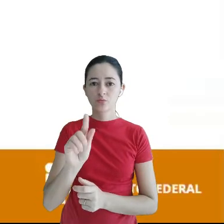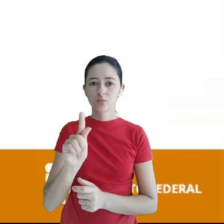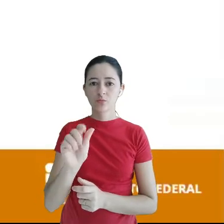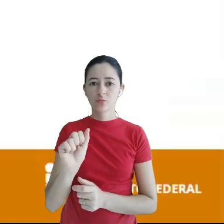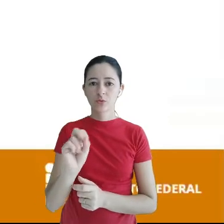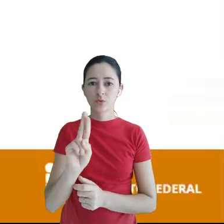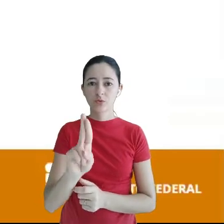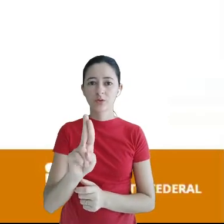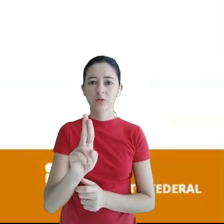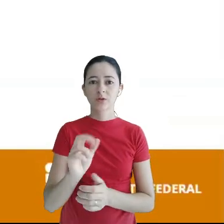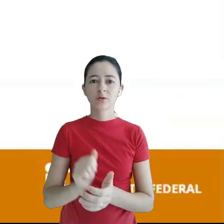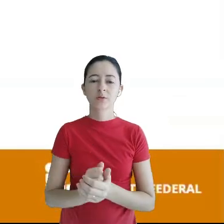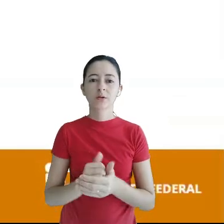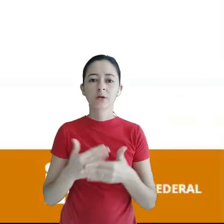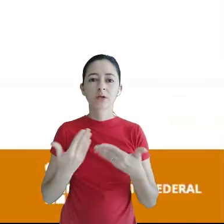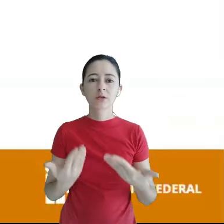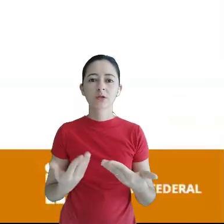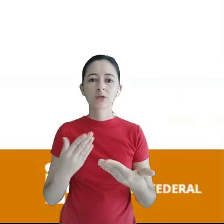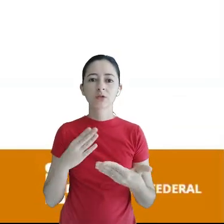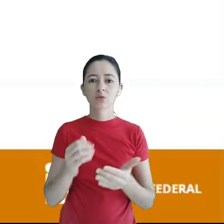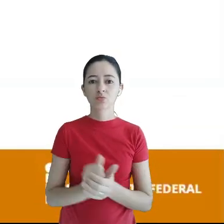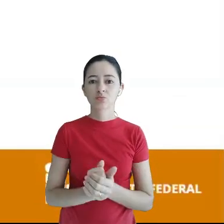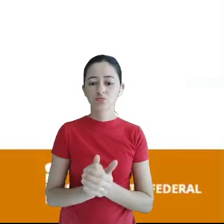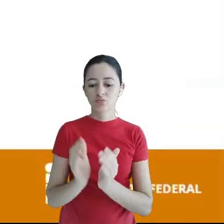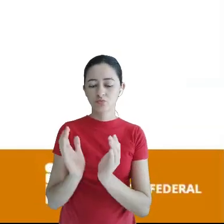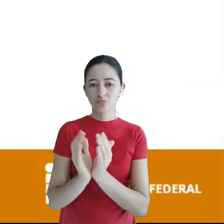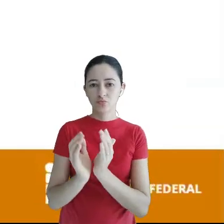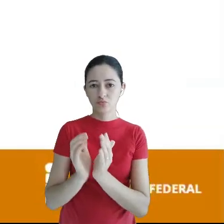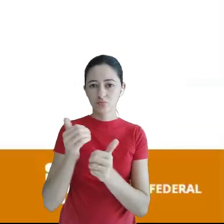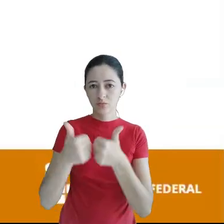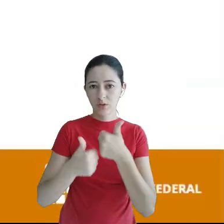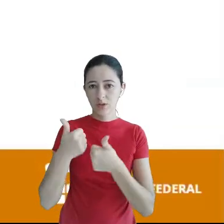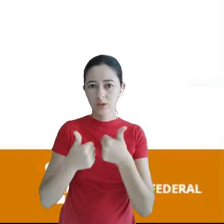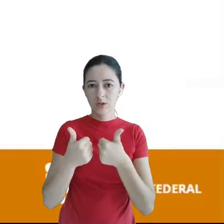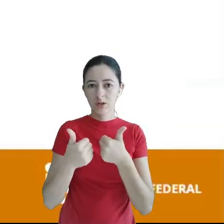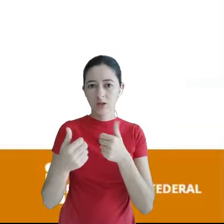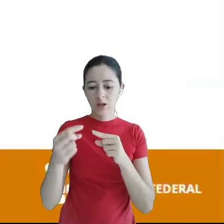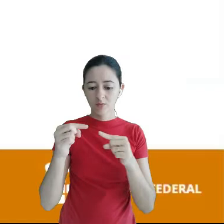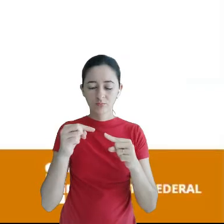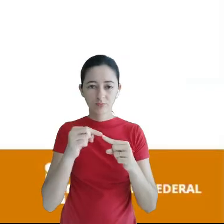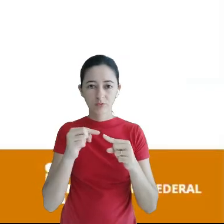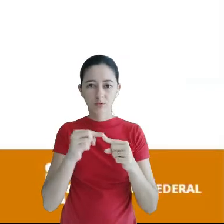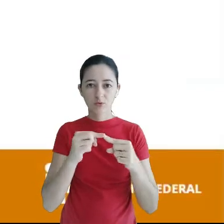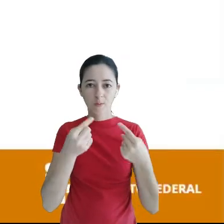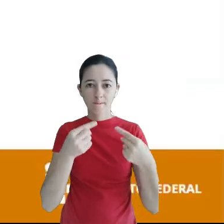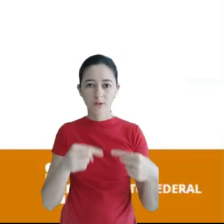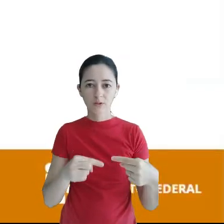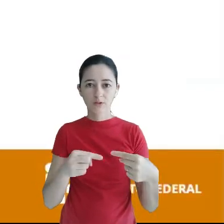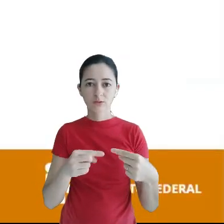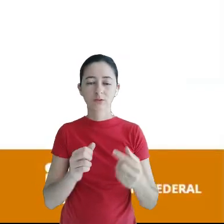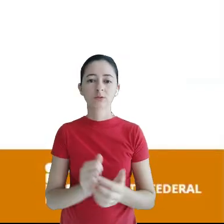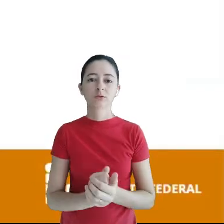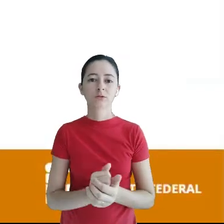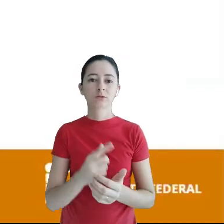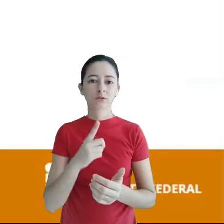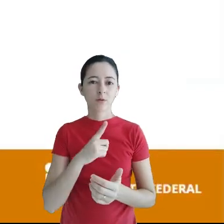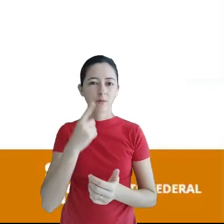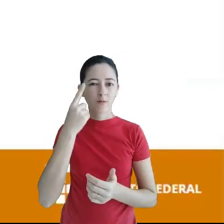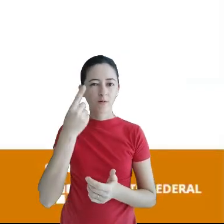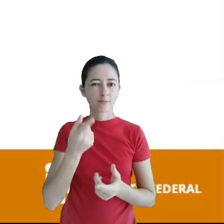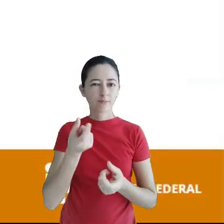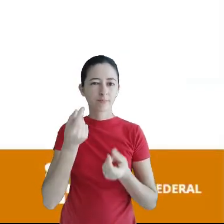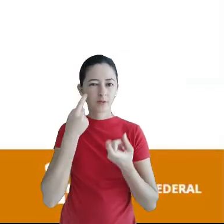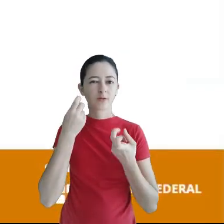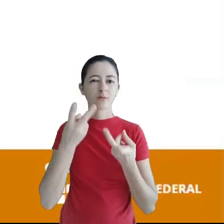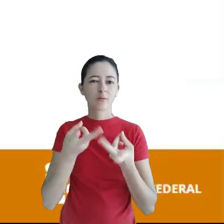O time está relacionado com partida, como eu falei pra você. Então, partida possui times. Então,